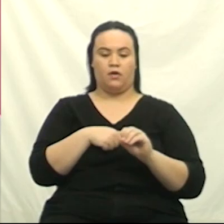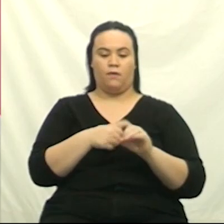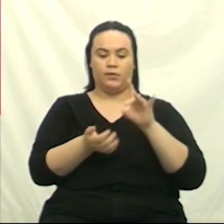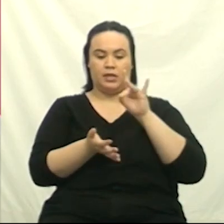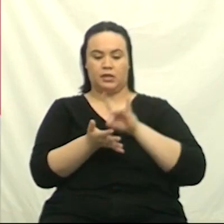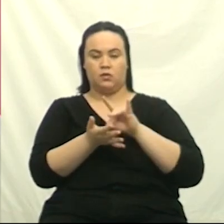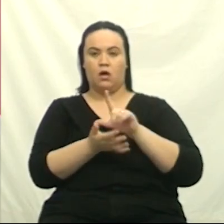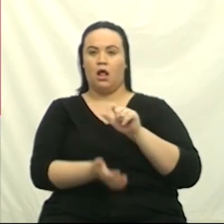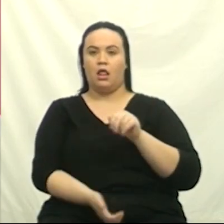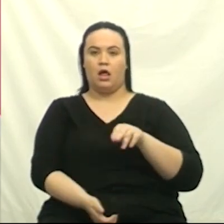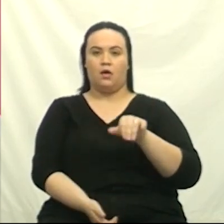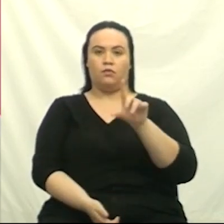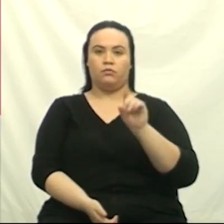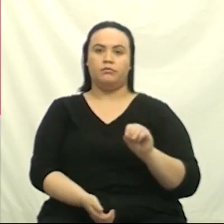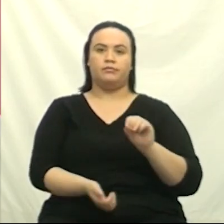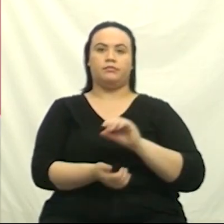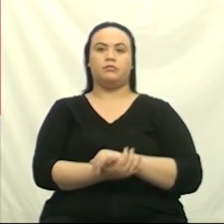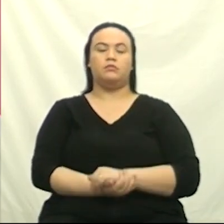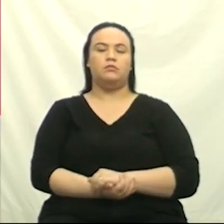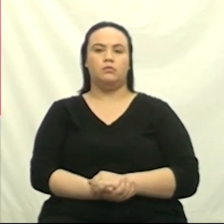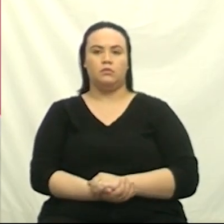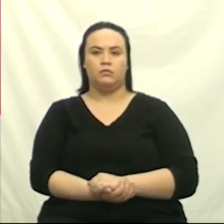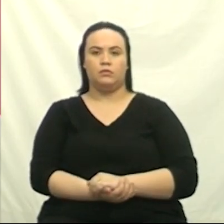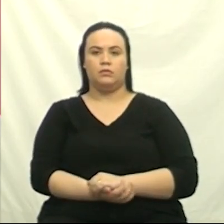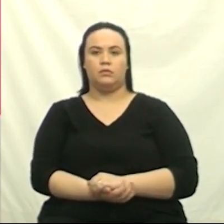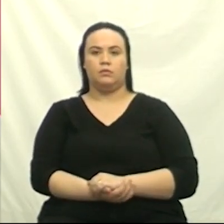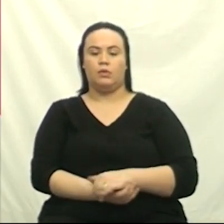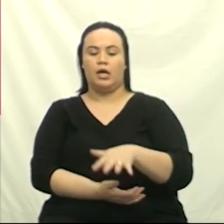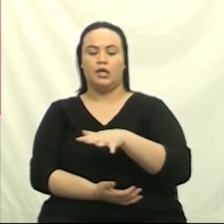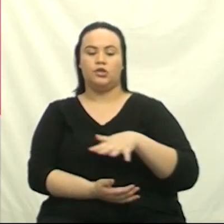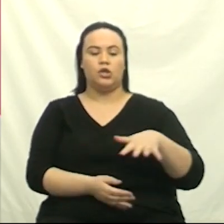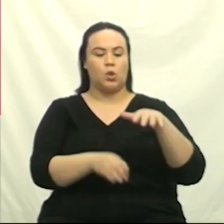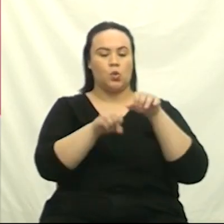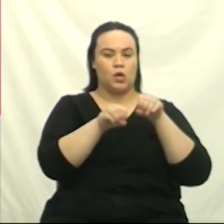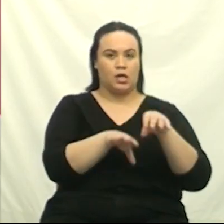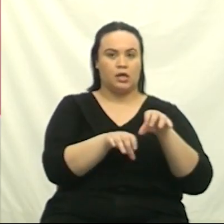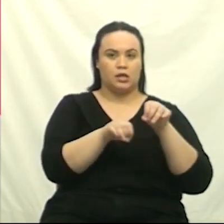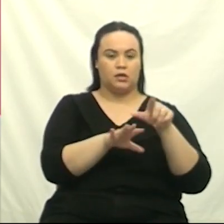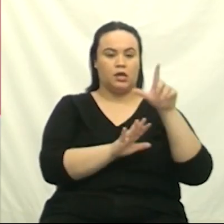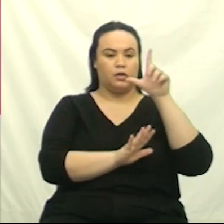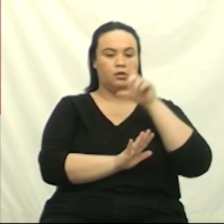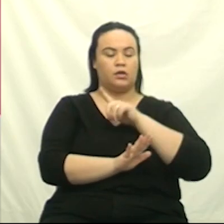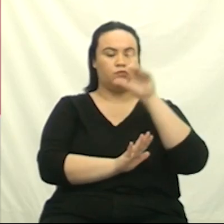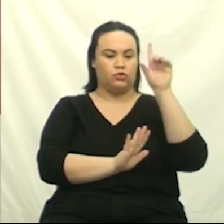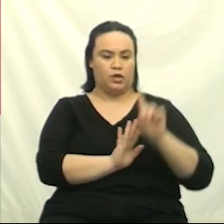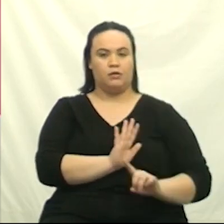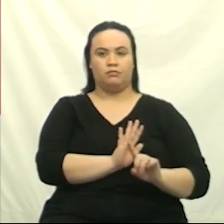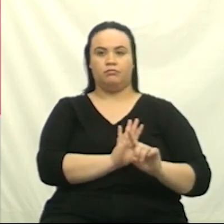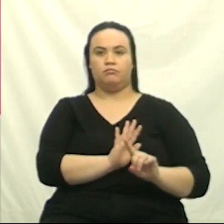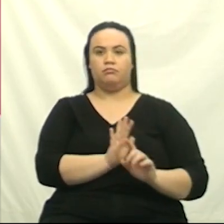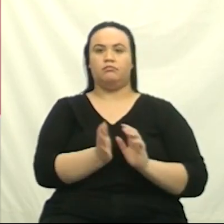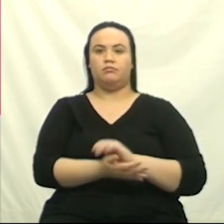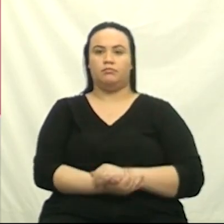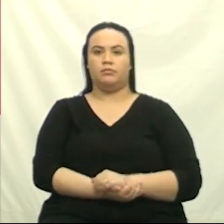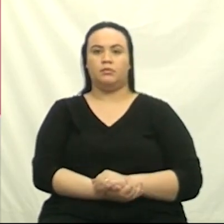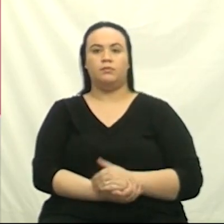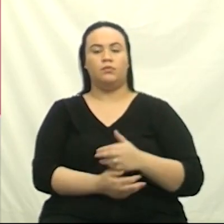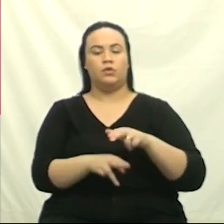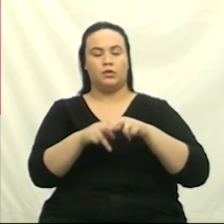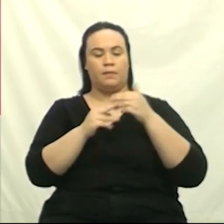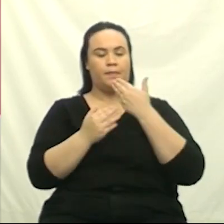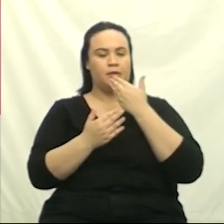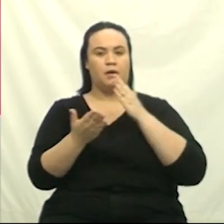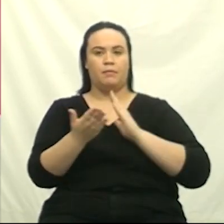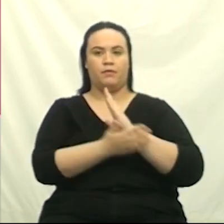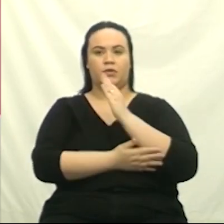para que assim então possa juntamente as instituições de educação ter os seus direitos garantidos e para isso eu peço então a aprovação